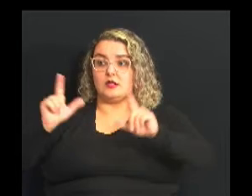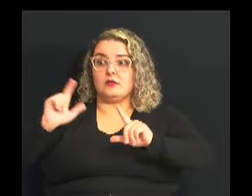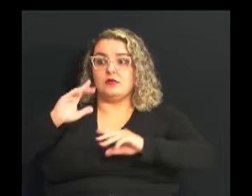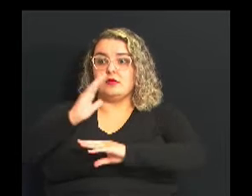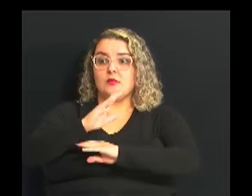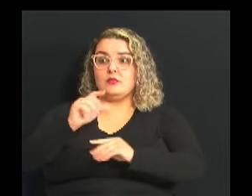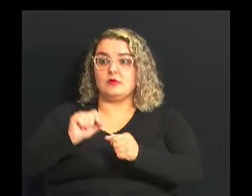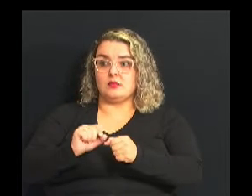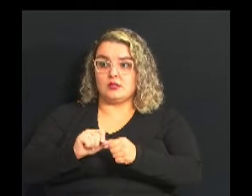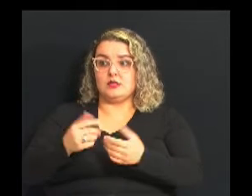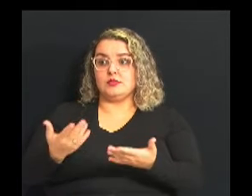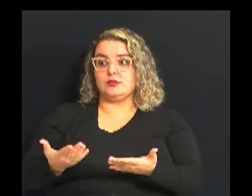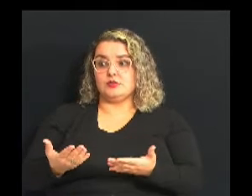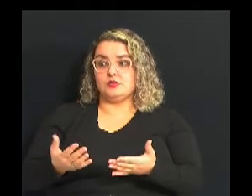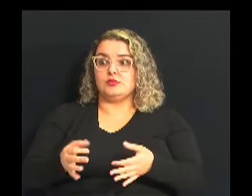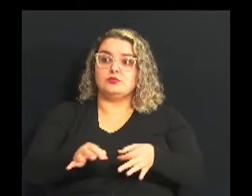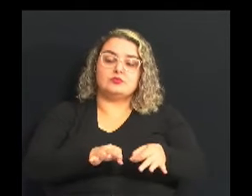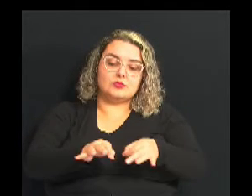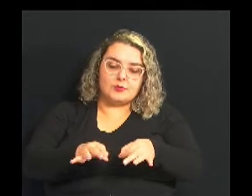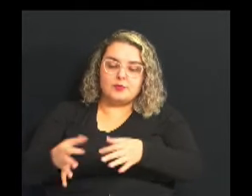íamos partir de uma produção que